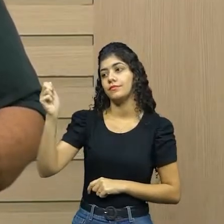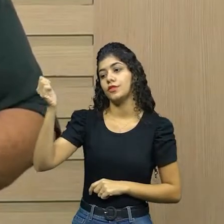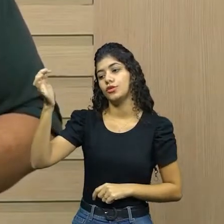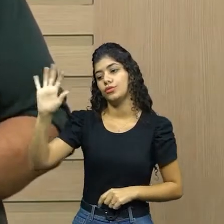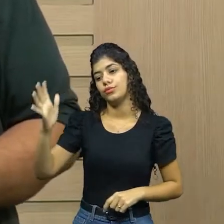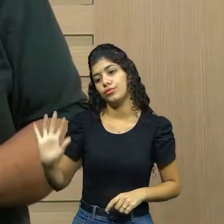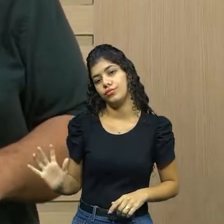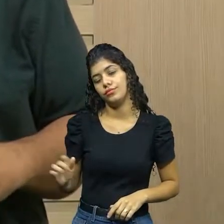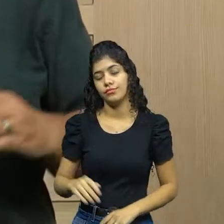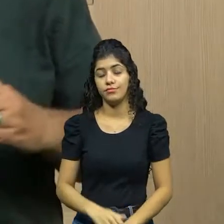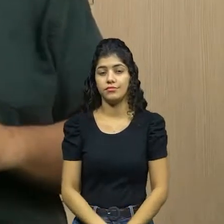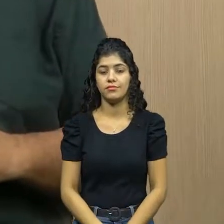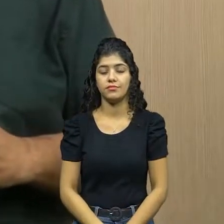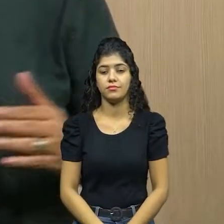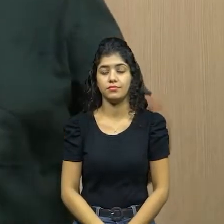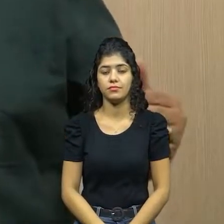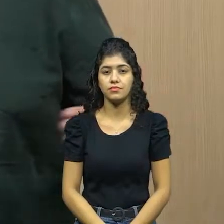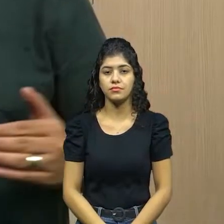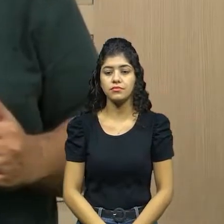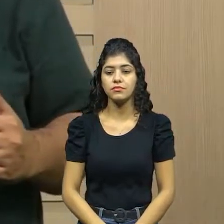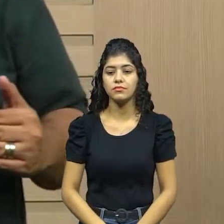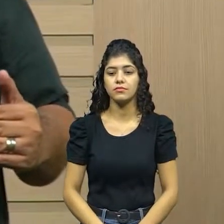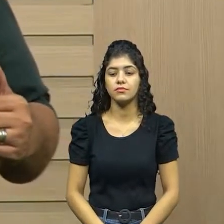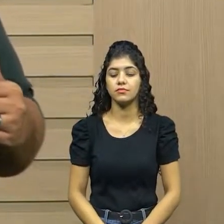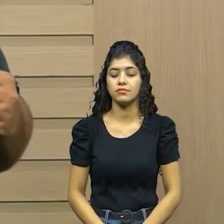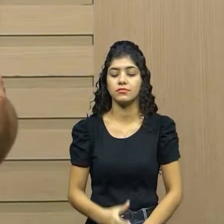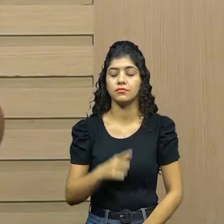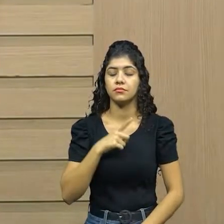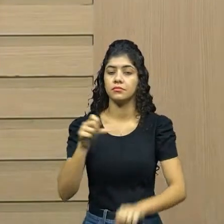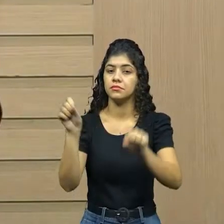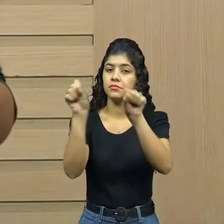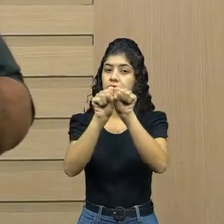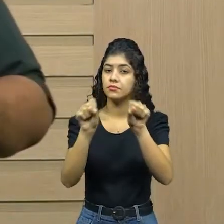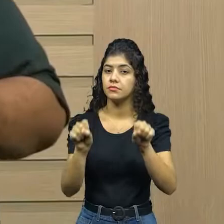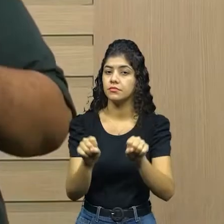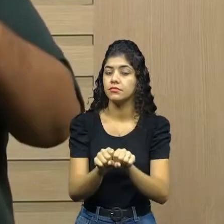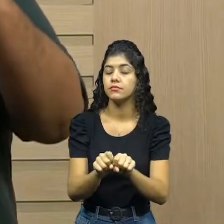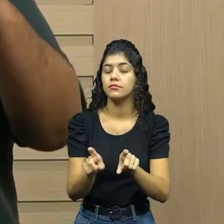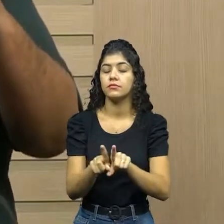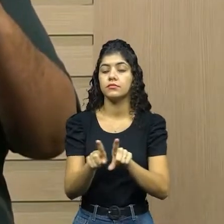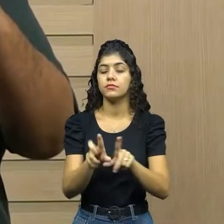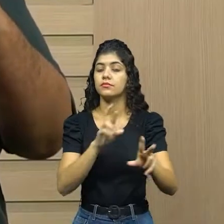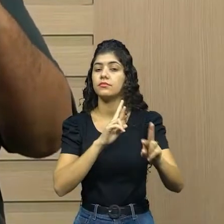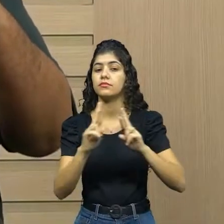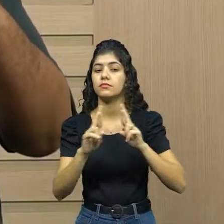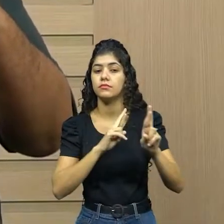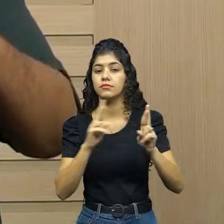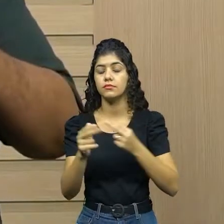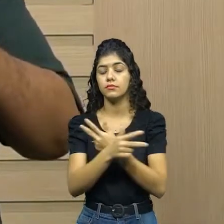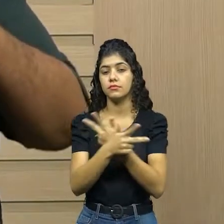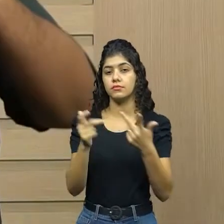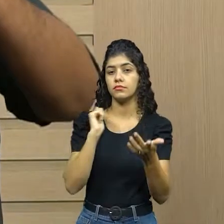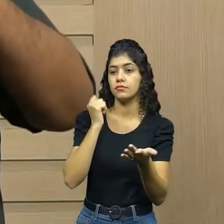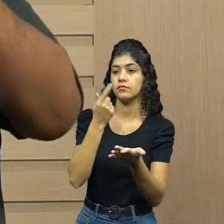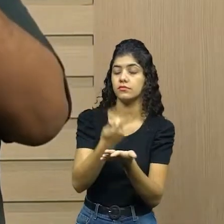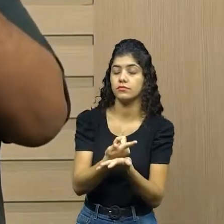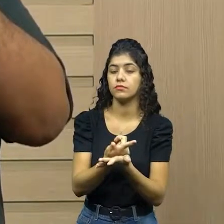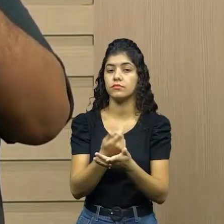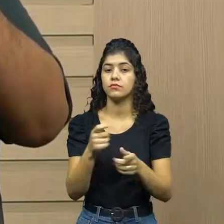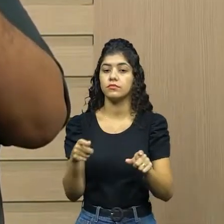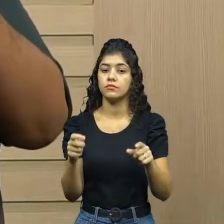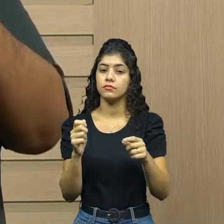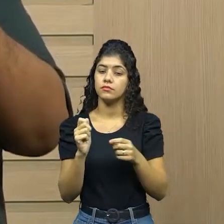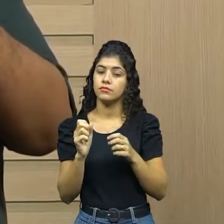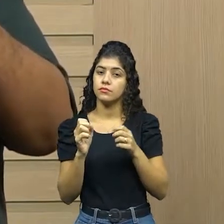do produto, ok? Então, dentro do sistema comercial, essa relação de compra e venda, ela tem que